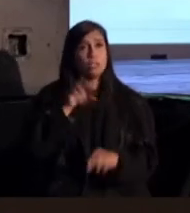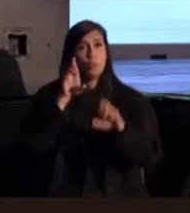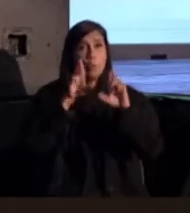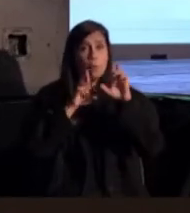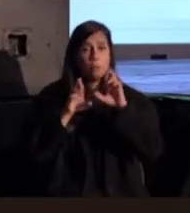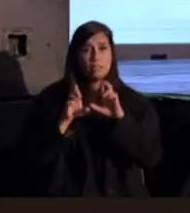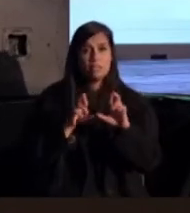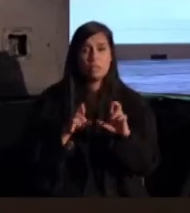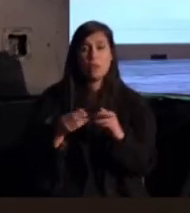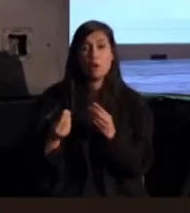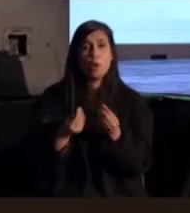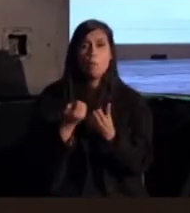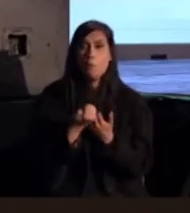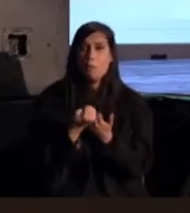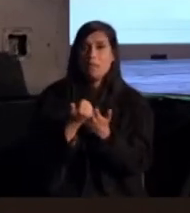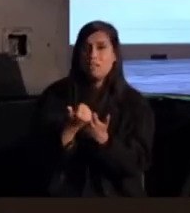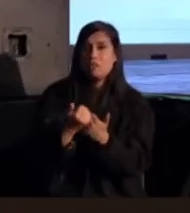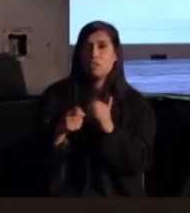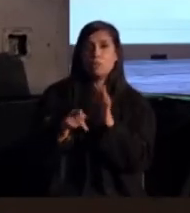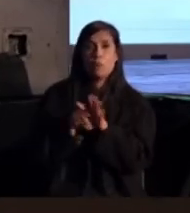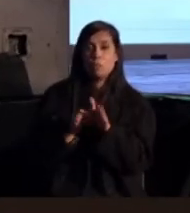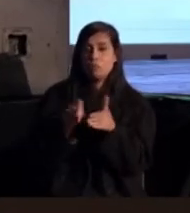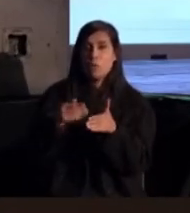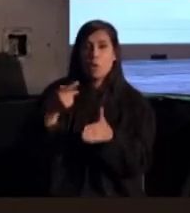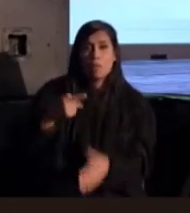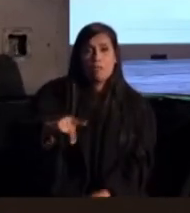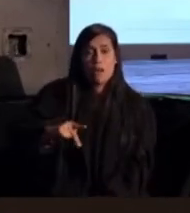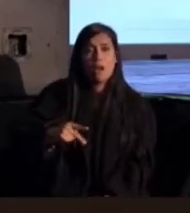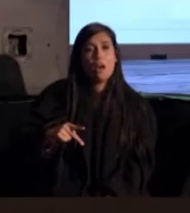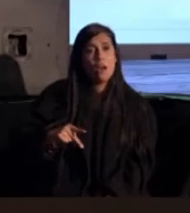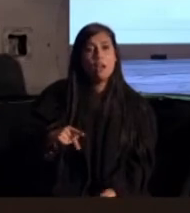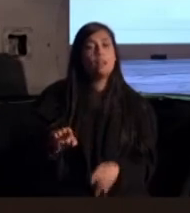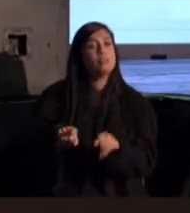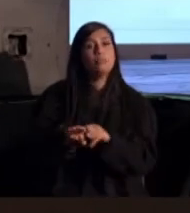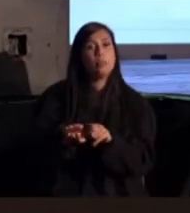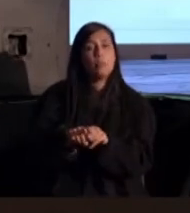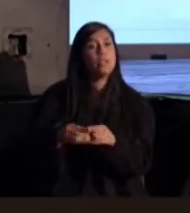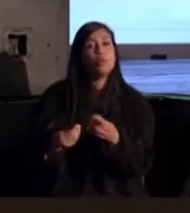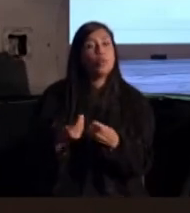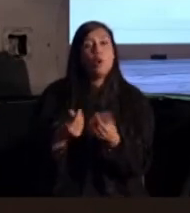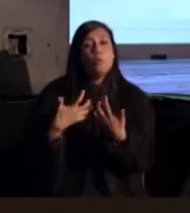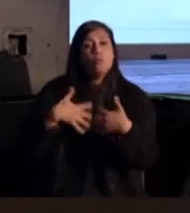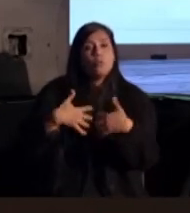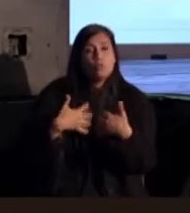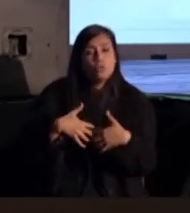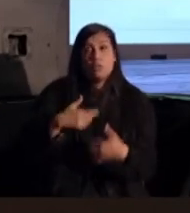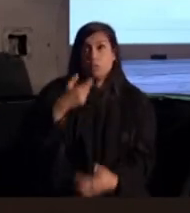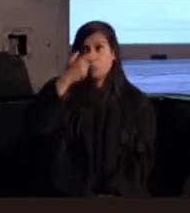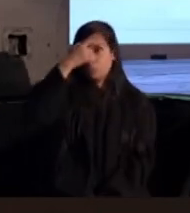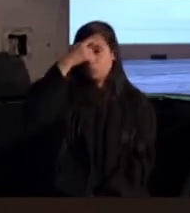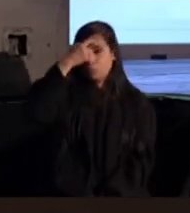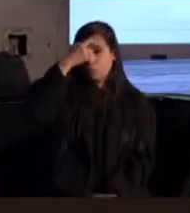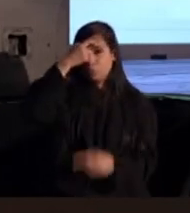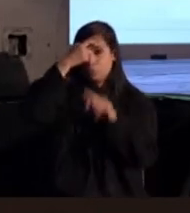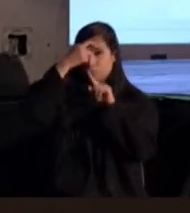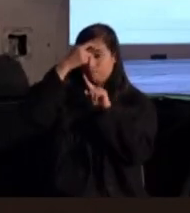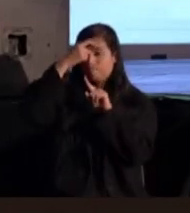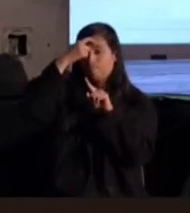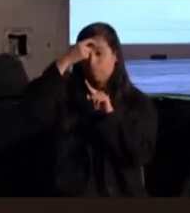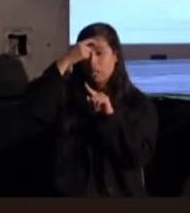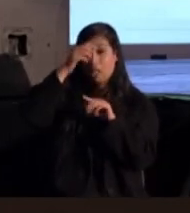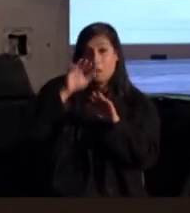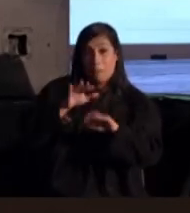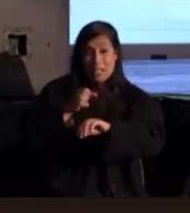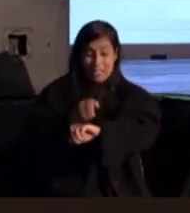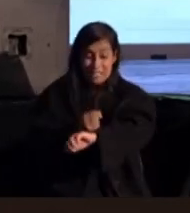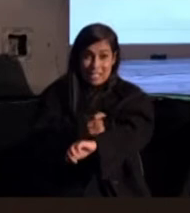calcular os custos-benefícios, de calcular a causalidade dos eventos. racionalidade. As emoções, a